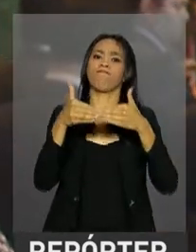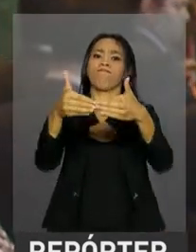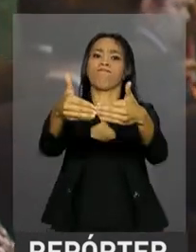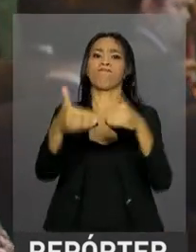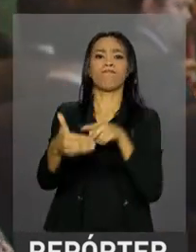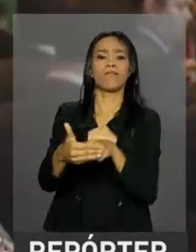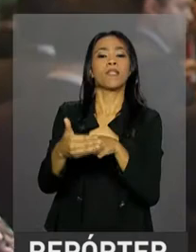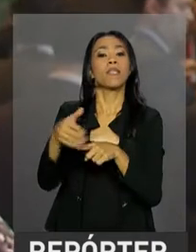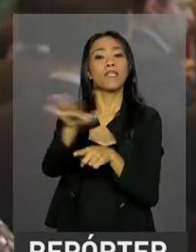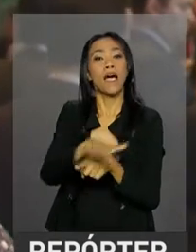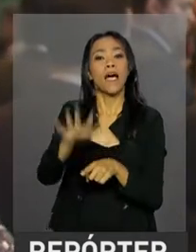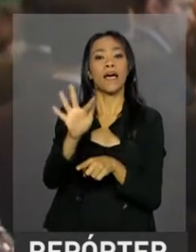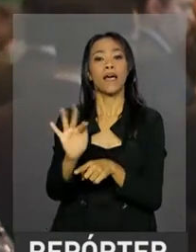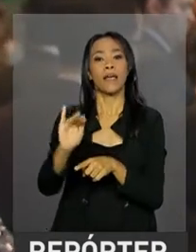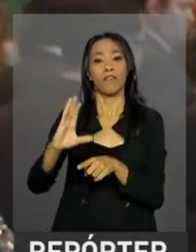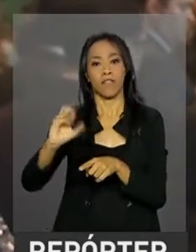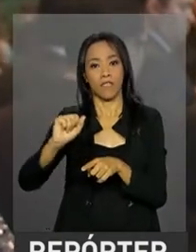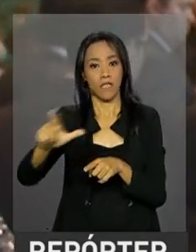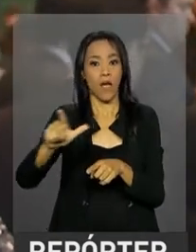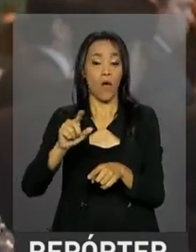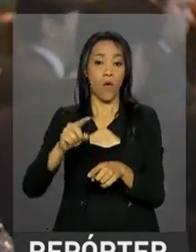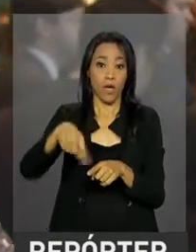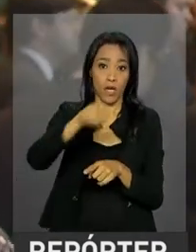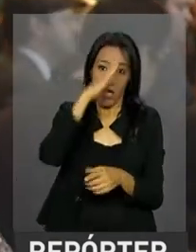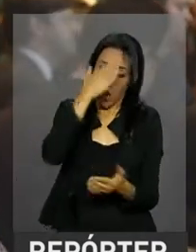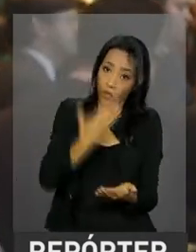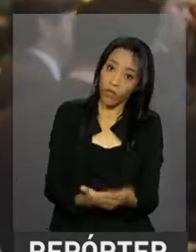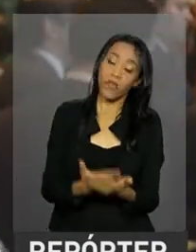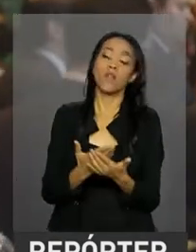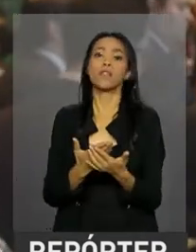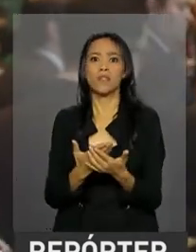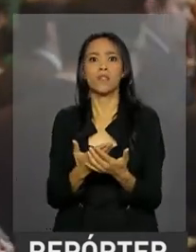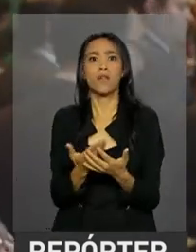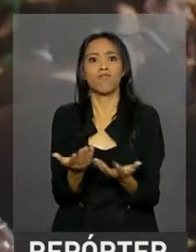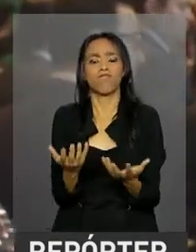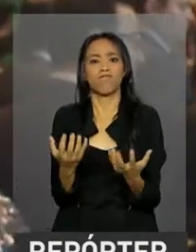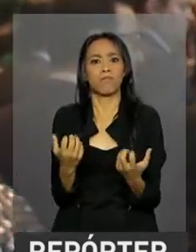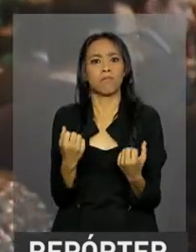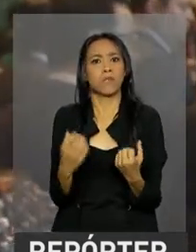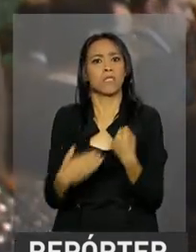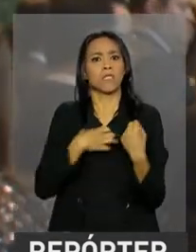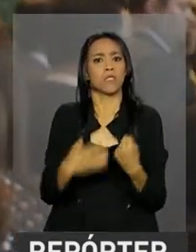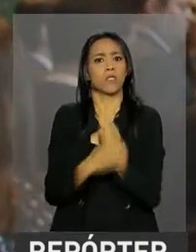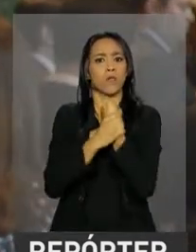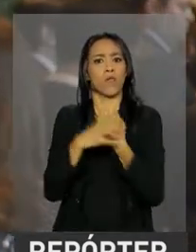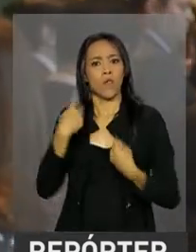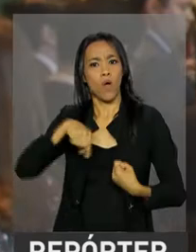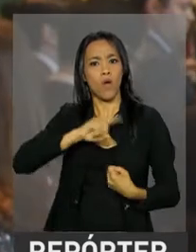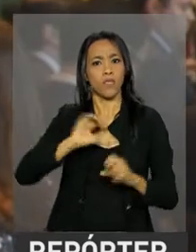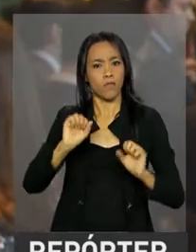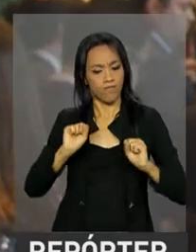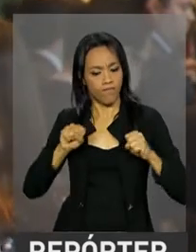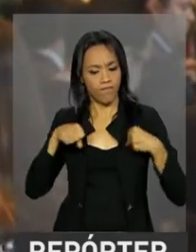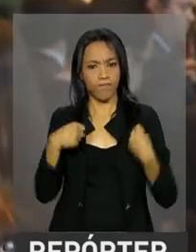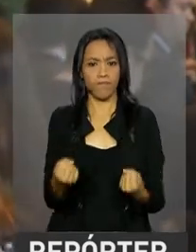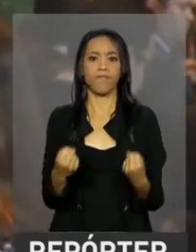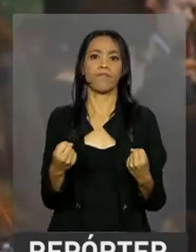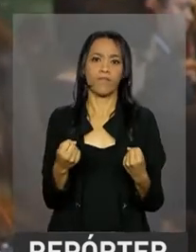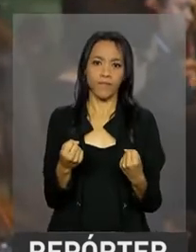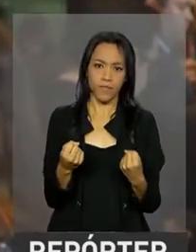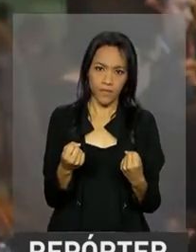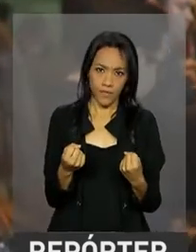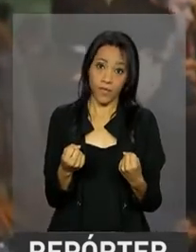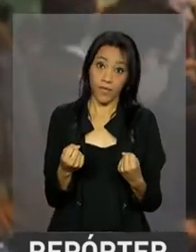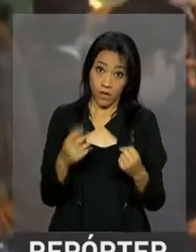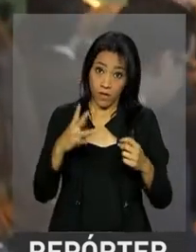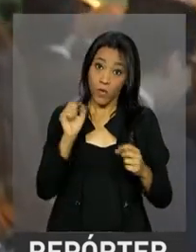que fez com que, ao aumentar a confiança, nós tenhamos uma retomada ainda tênue,